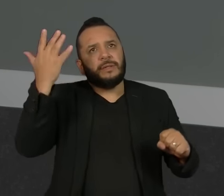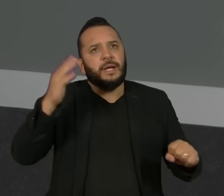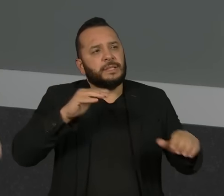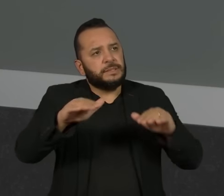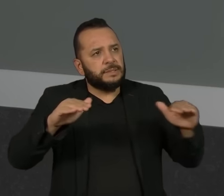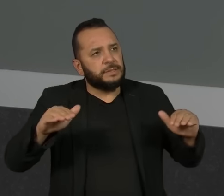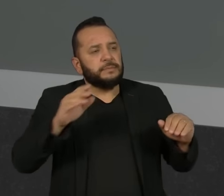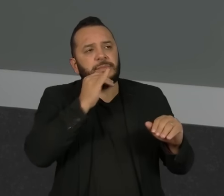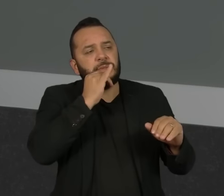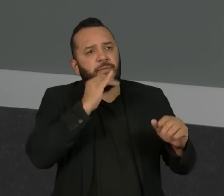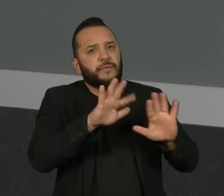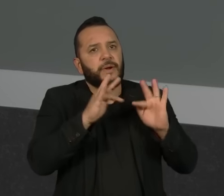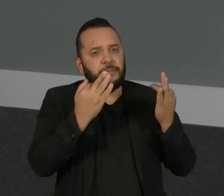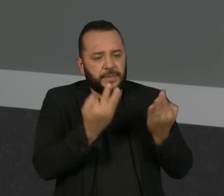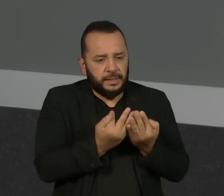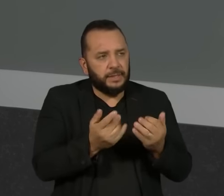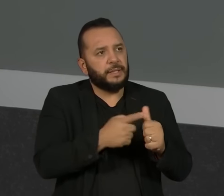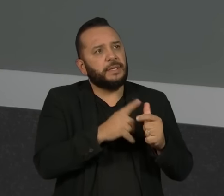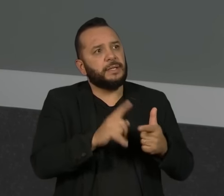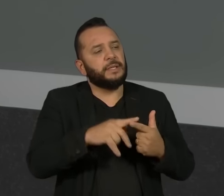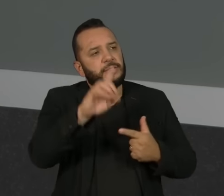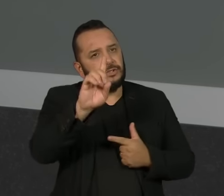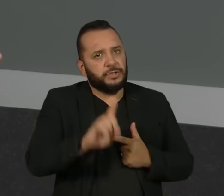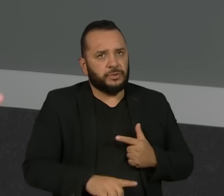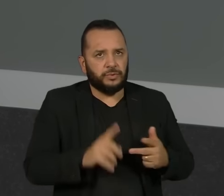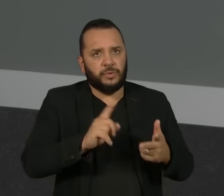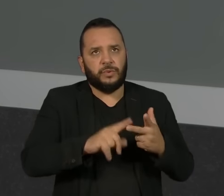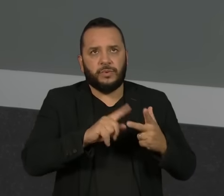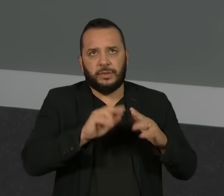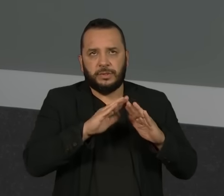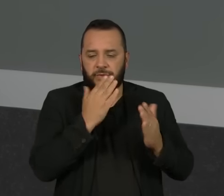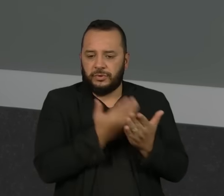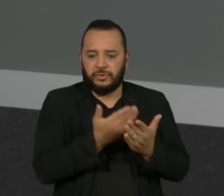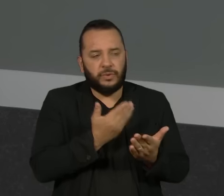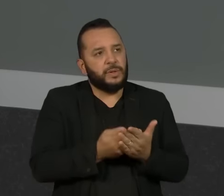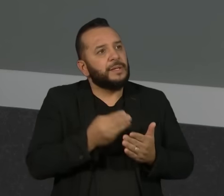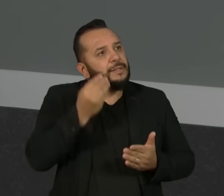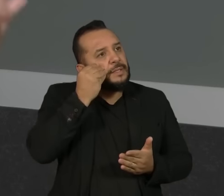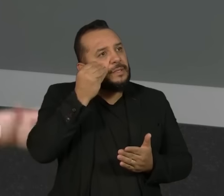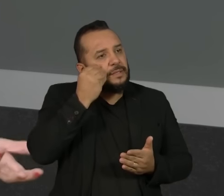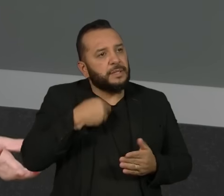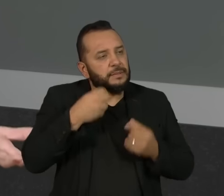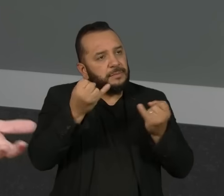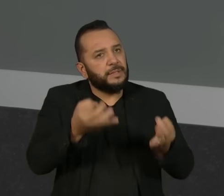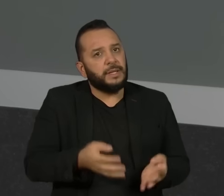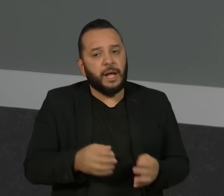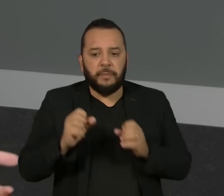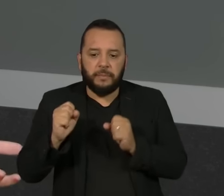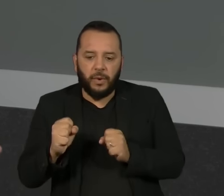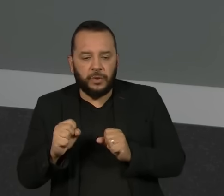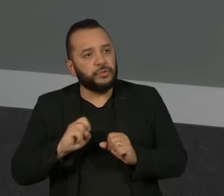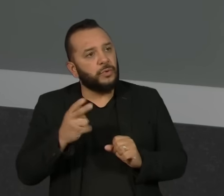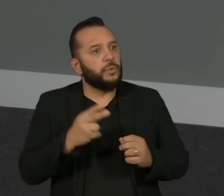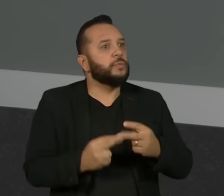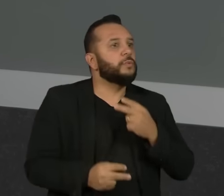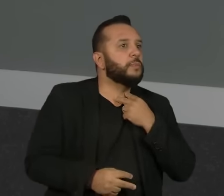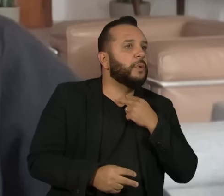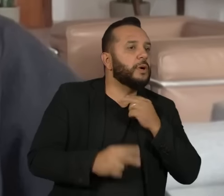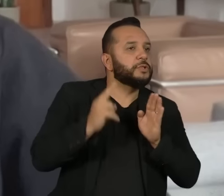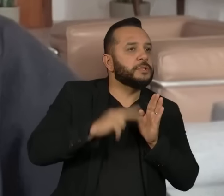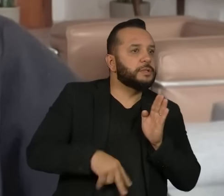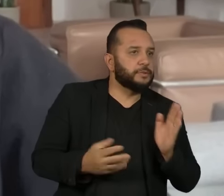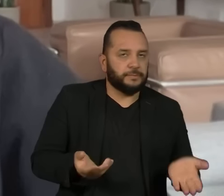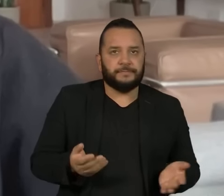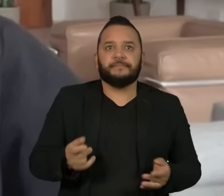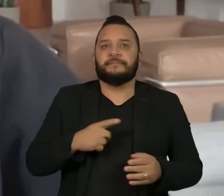de famílias, às vezes de diretores, de escolas, tentando dizer o que pode e o que não pode ser lido? No caso